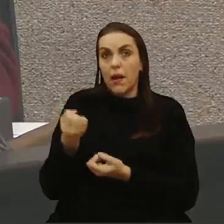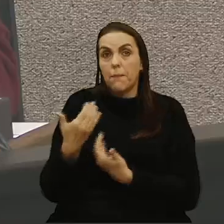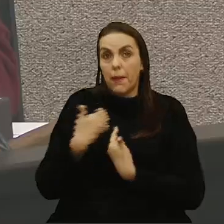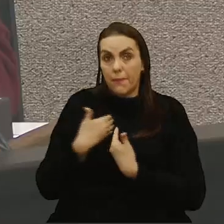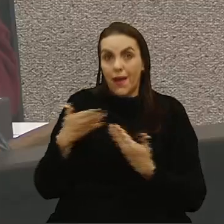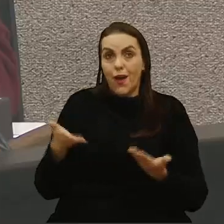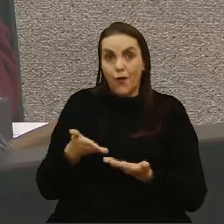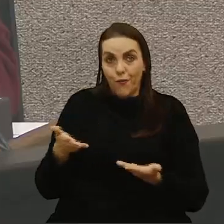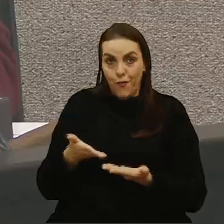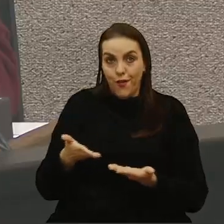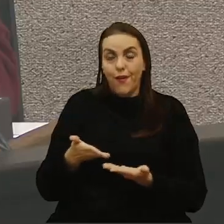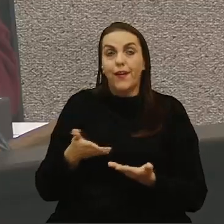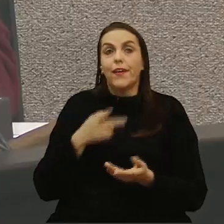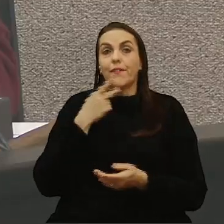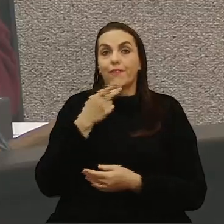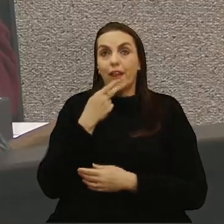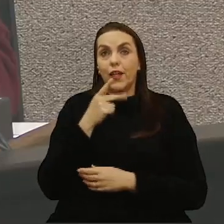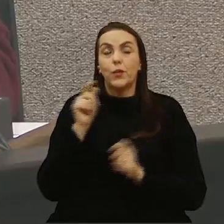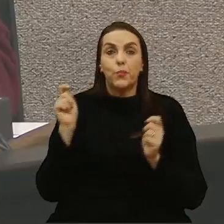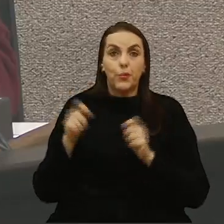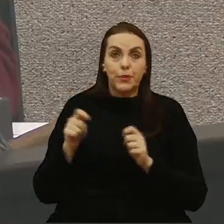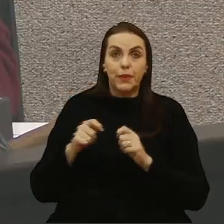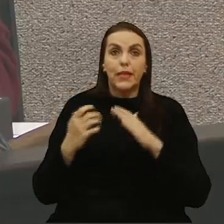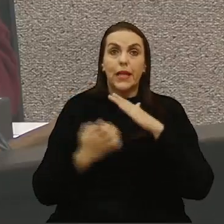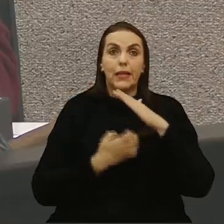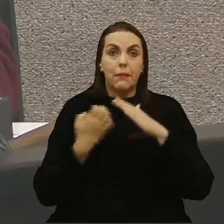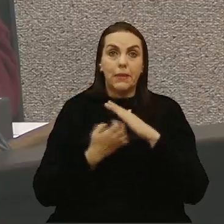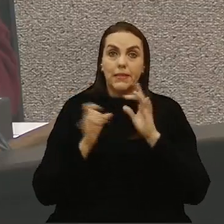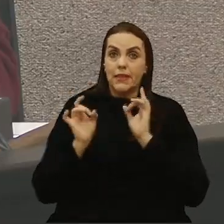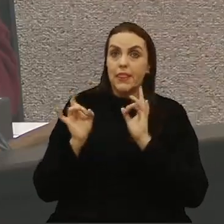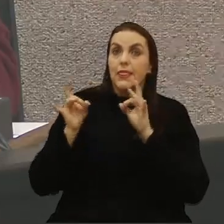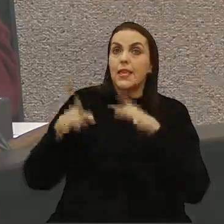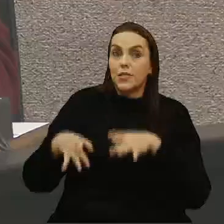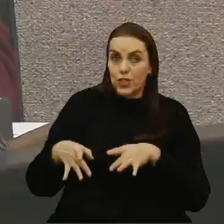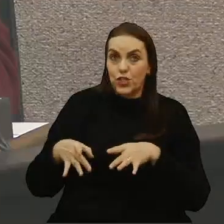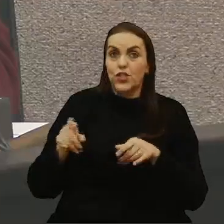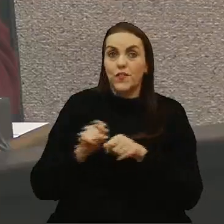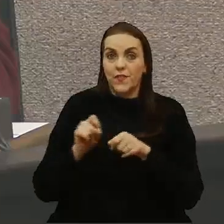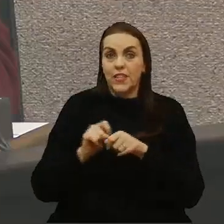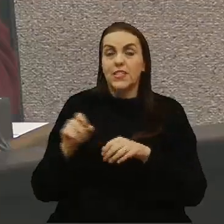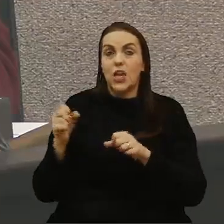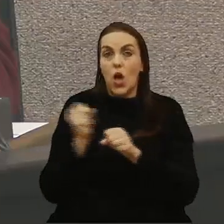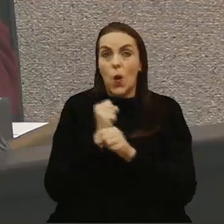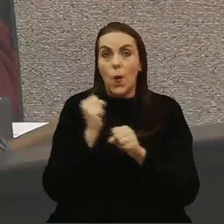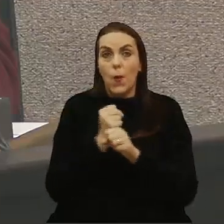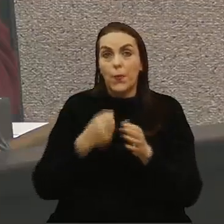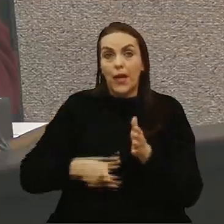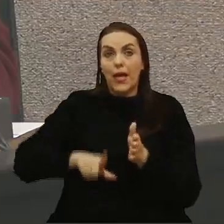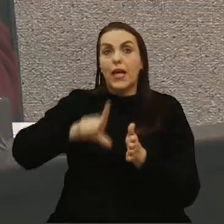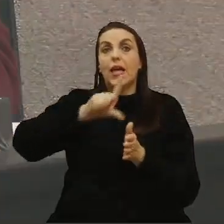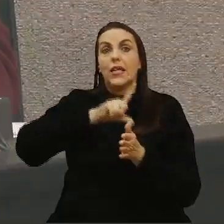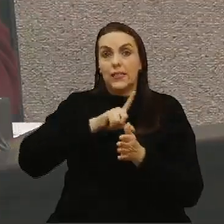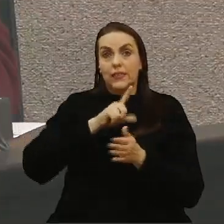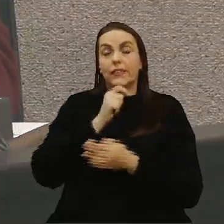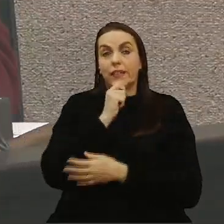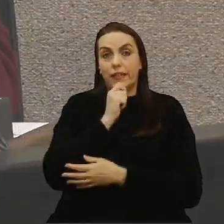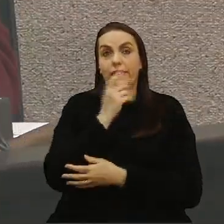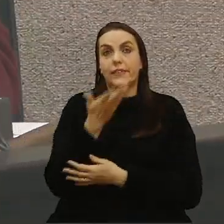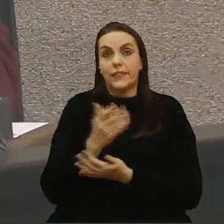que isso pode ser que a empresa desista de fazer a obra antes mesmo